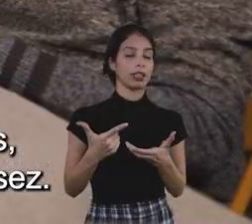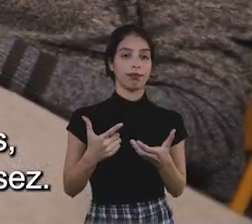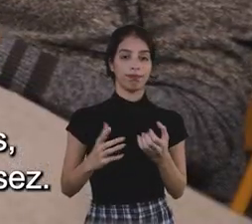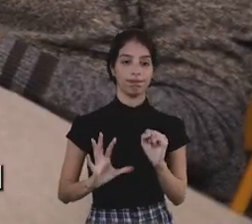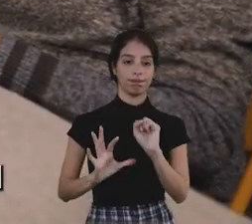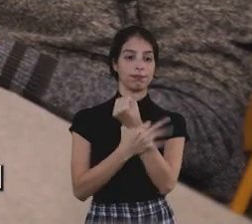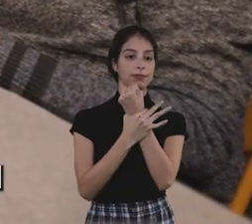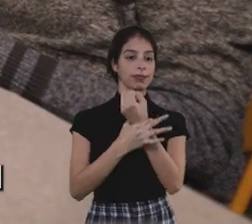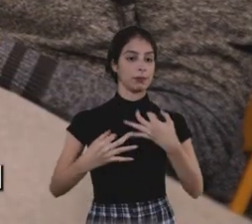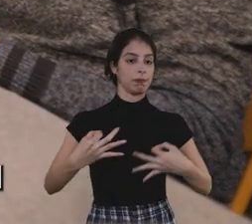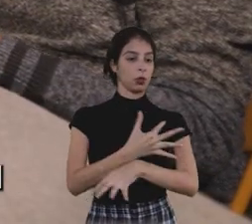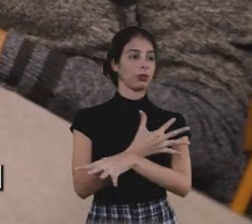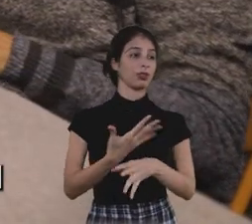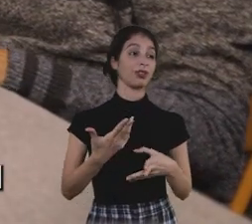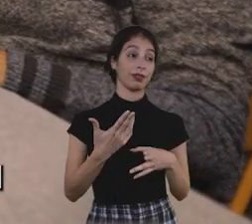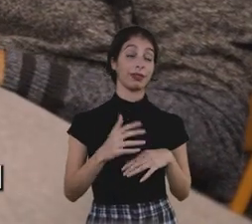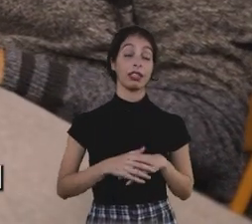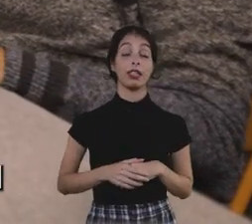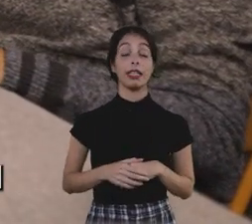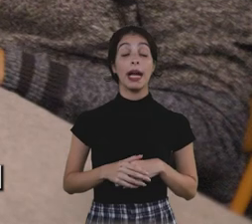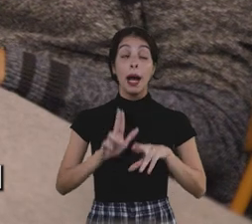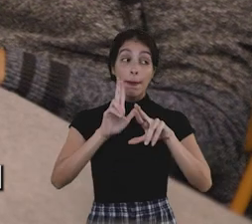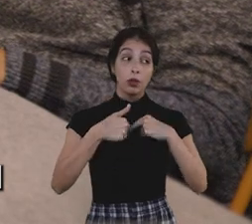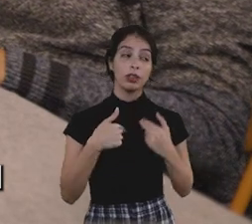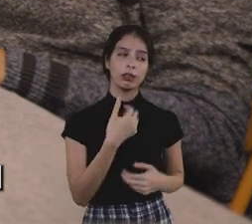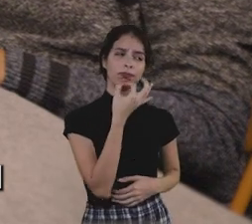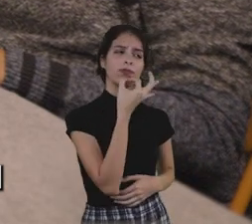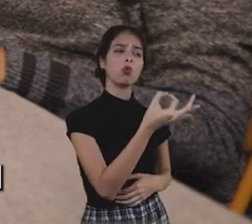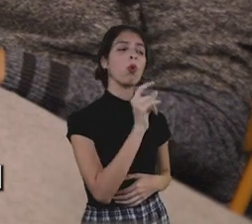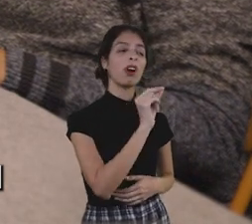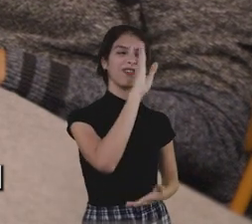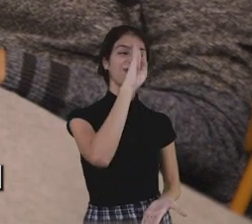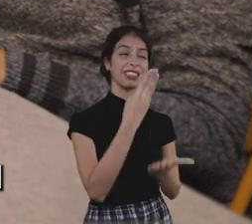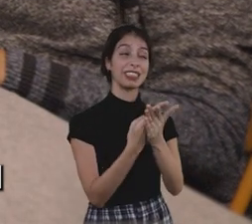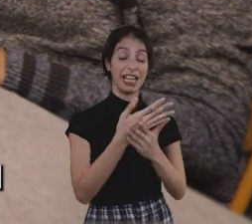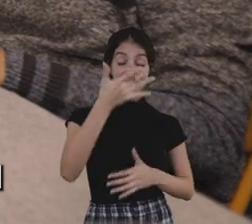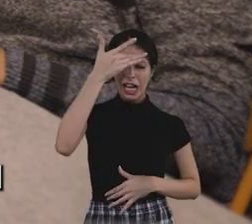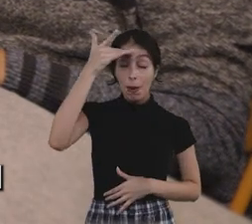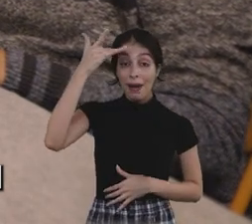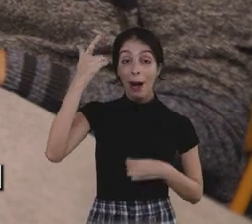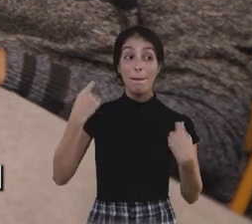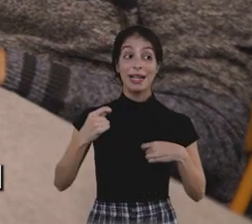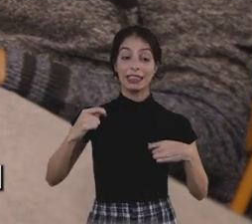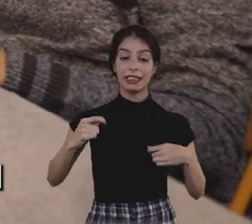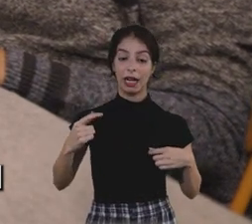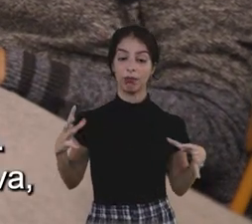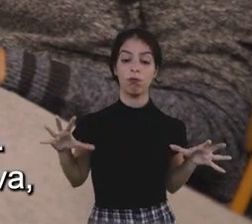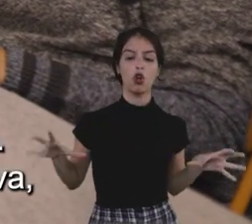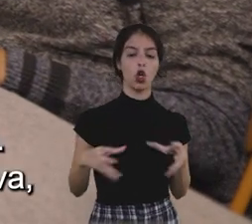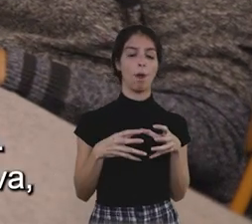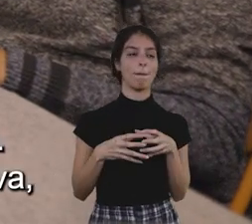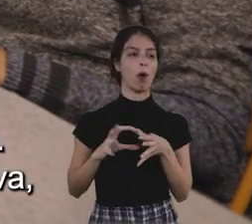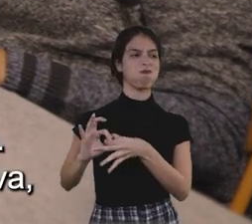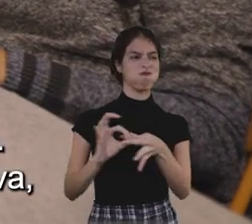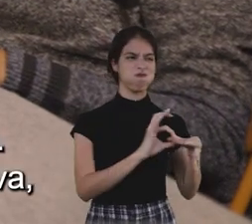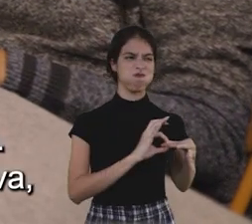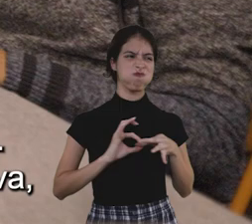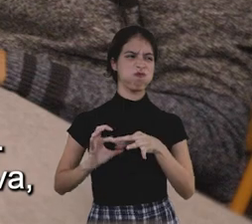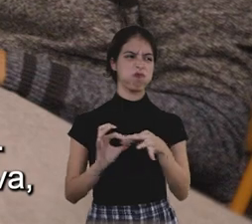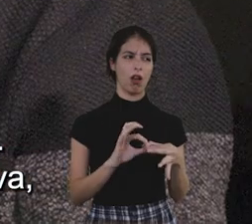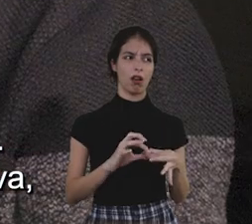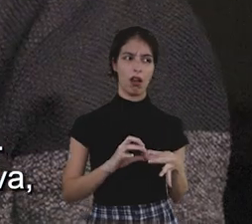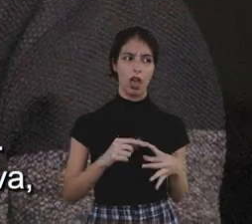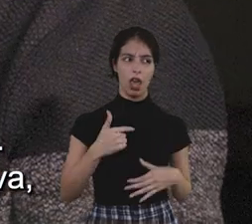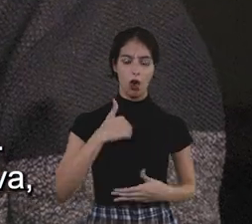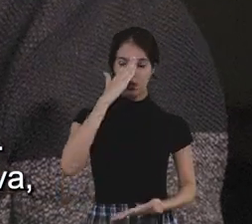Eh por isso é que a nossa saída é coletiva né por isso que eu não acredito em Saúde Mental tratada individualmente